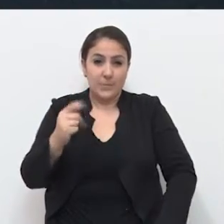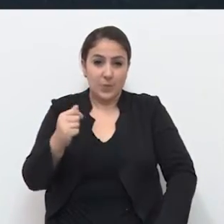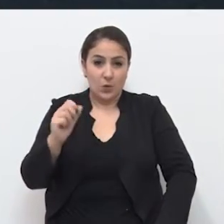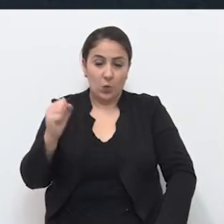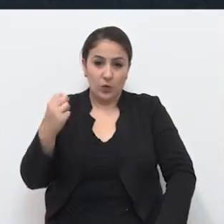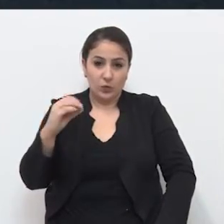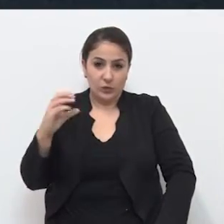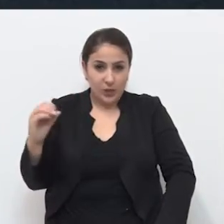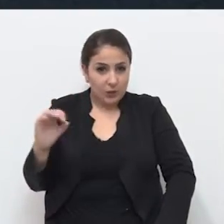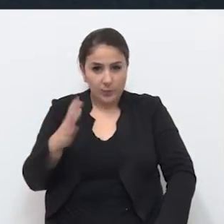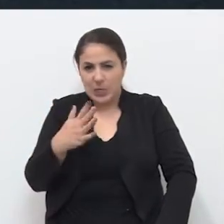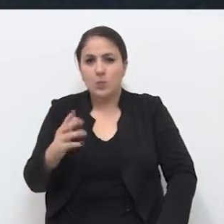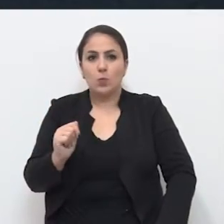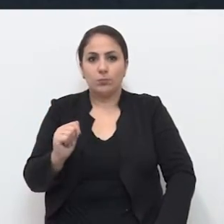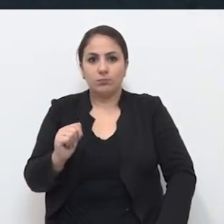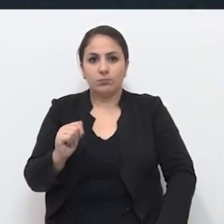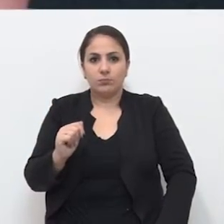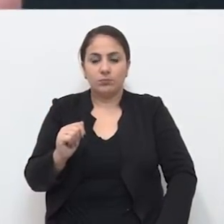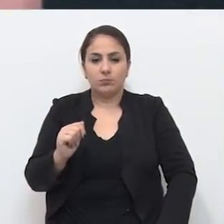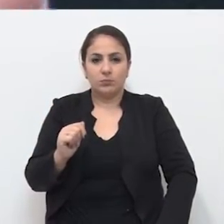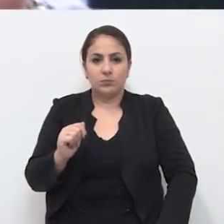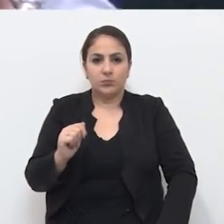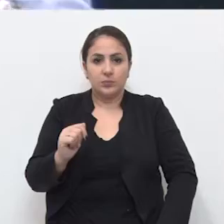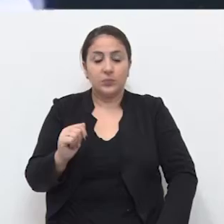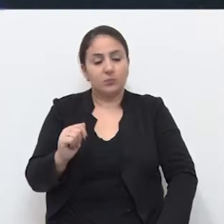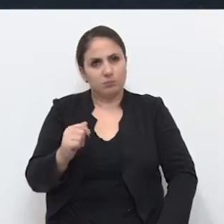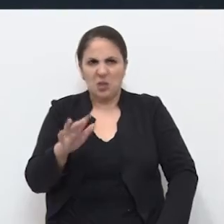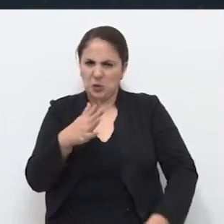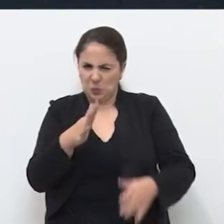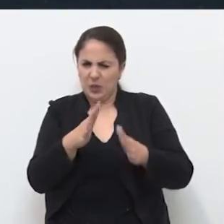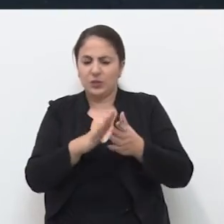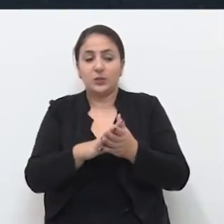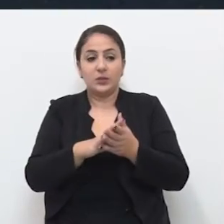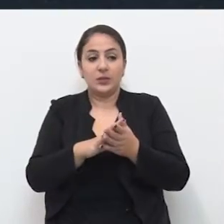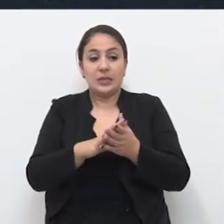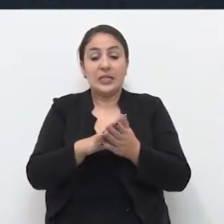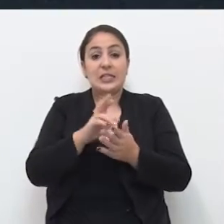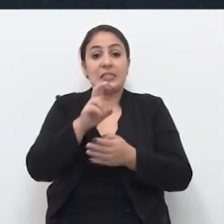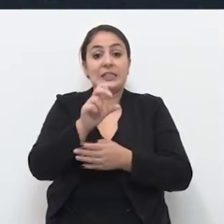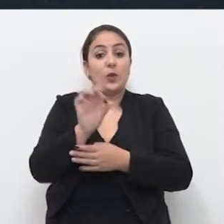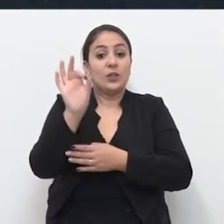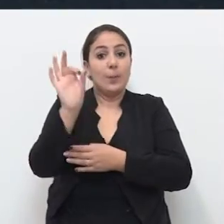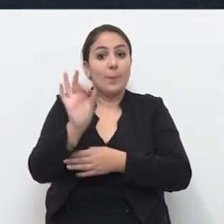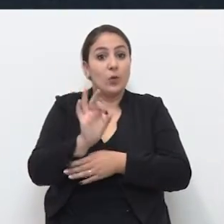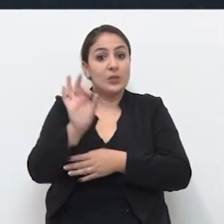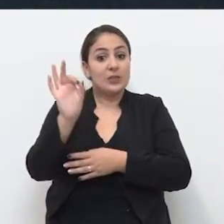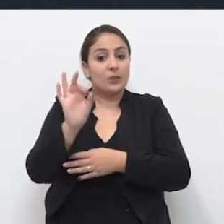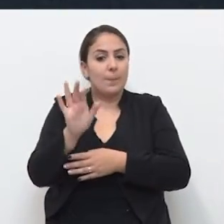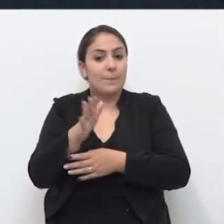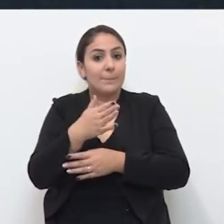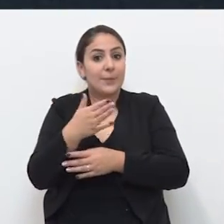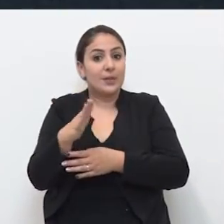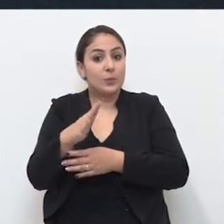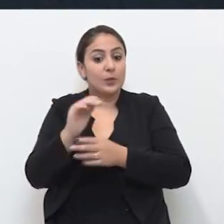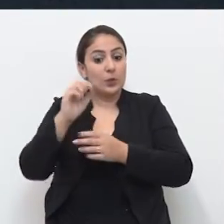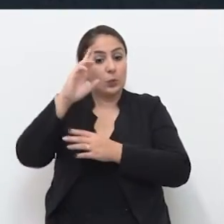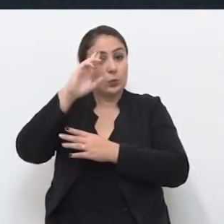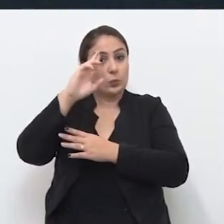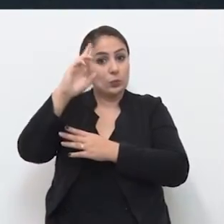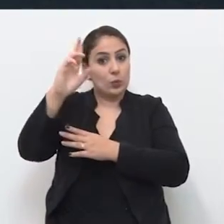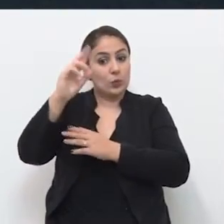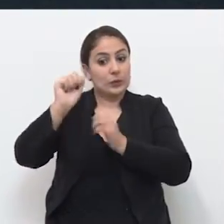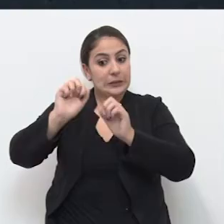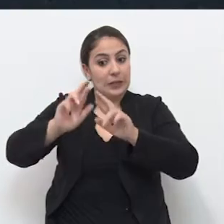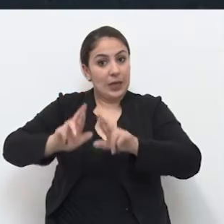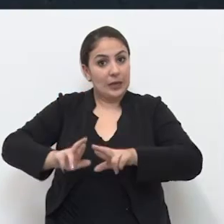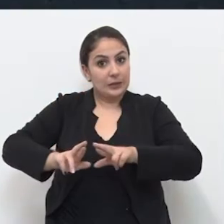né? O mínimo. 1.800.000 de sucumbência, ou seja, 50% aproximadamente do que os